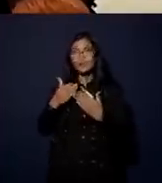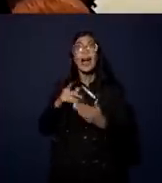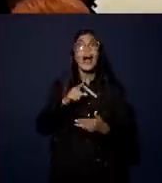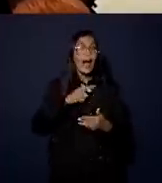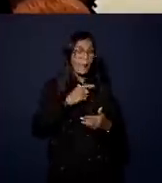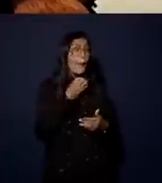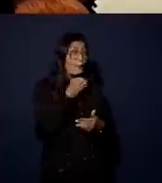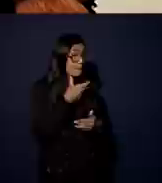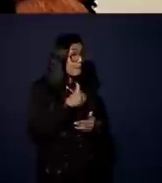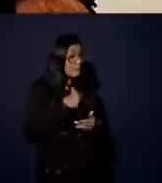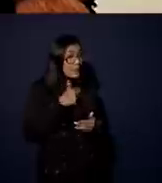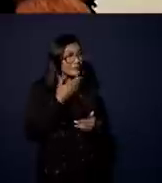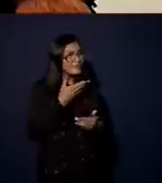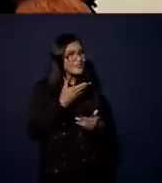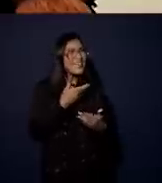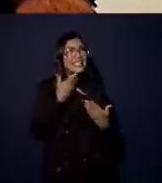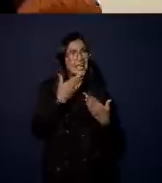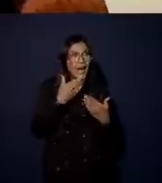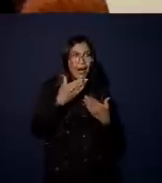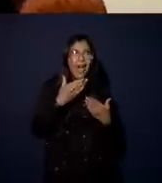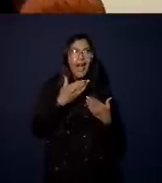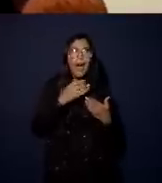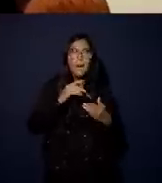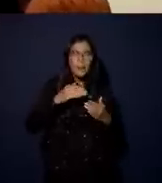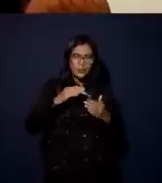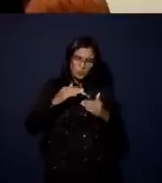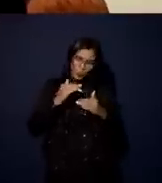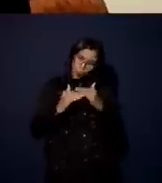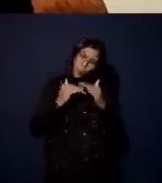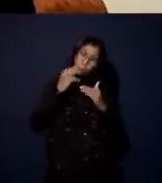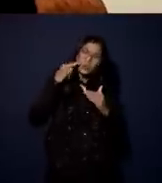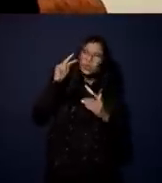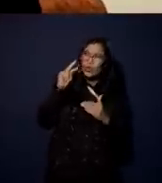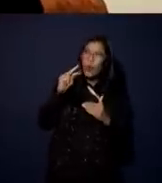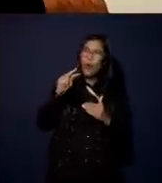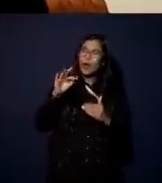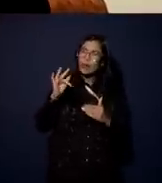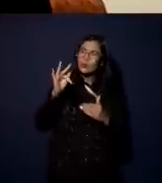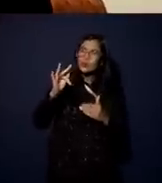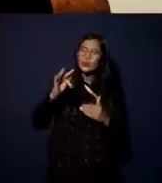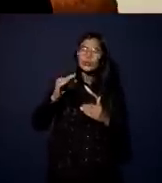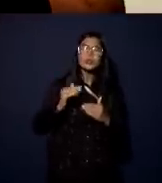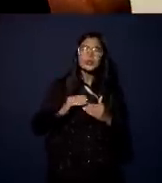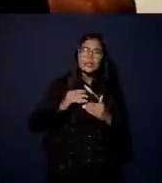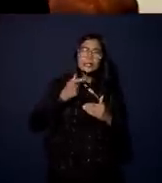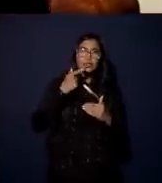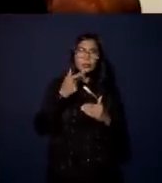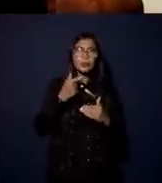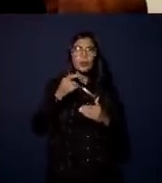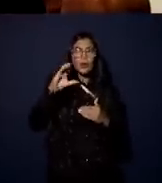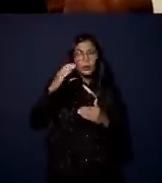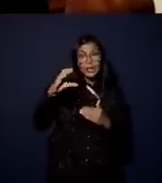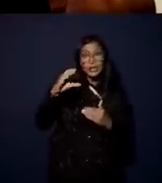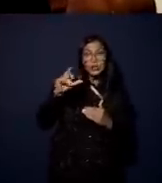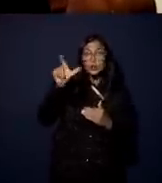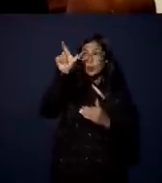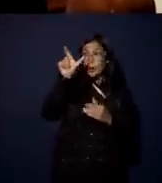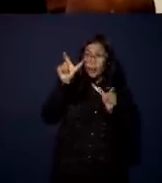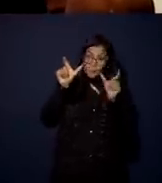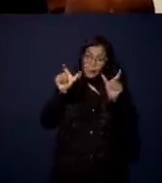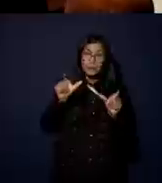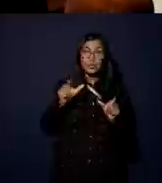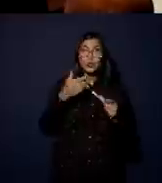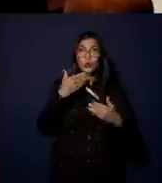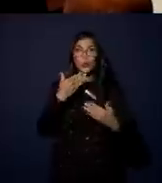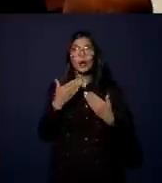tem e é muito grande ainda né quando a gente olha até para o falando do crédito ao consumidor a parte